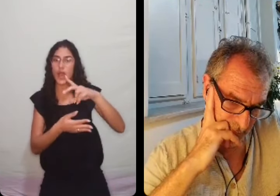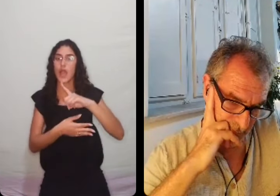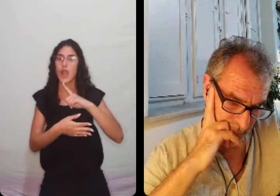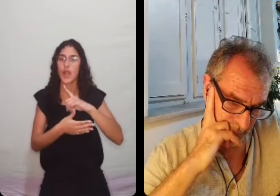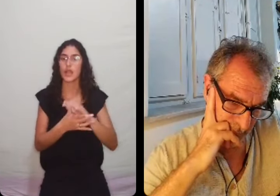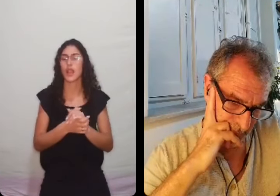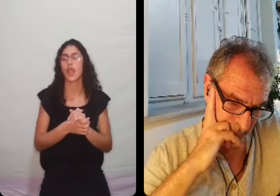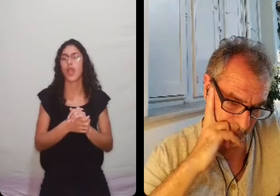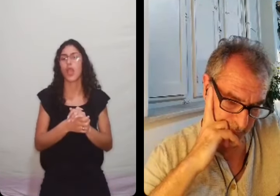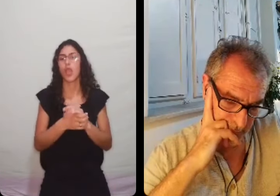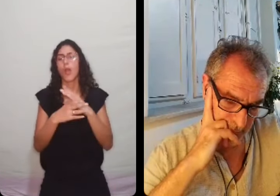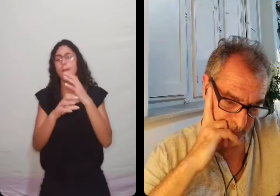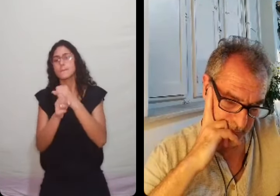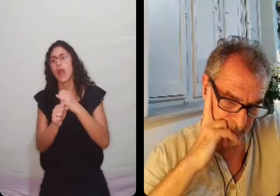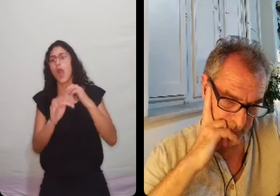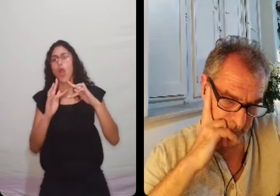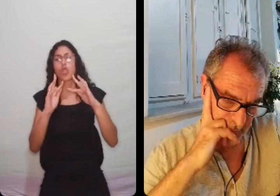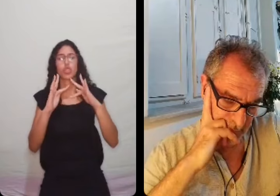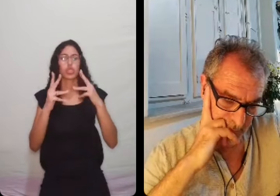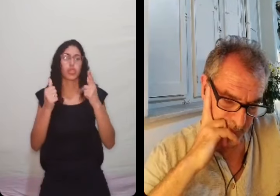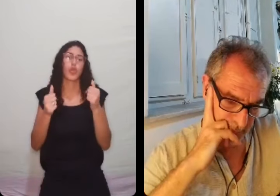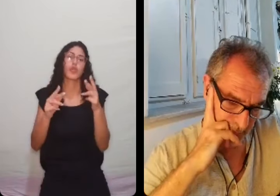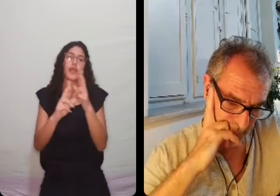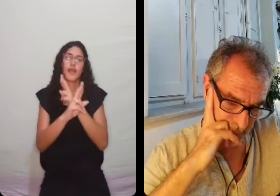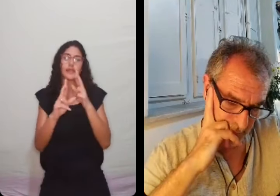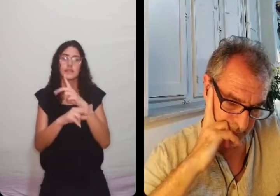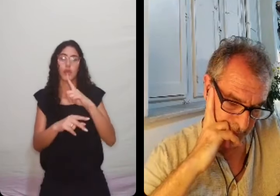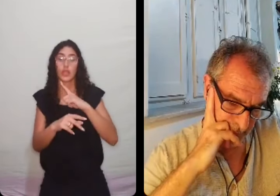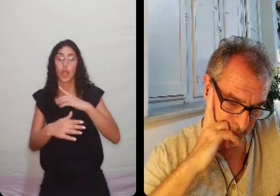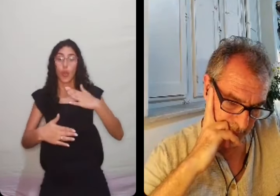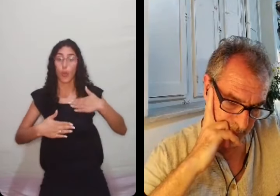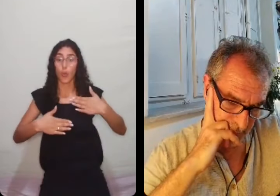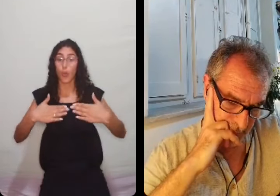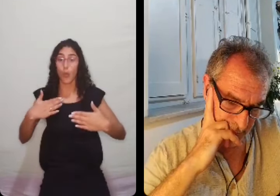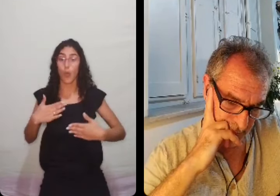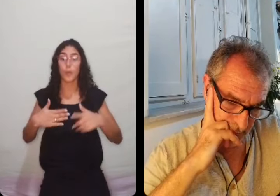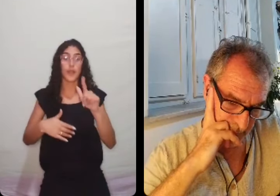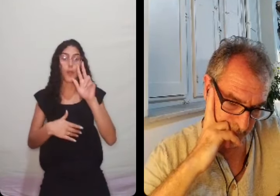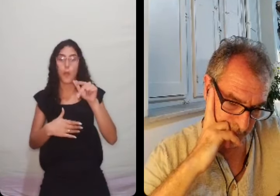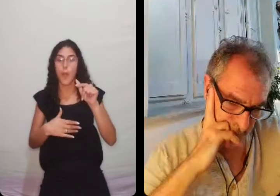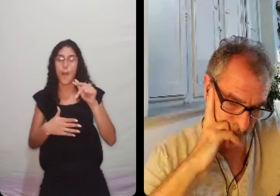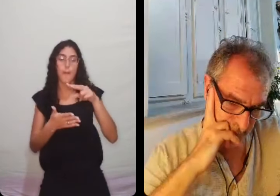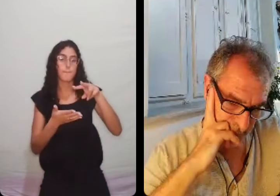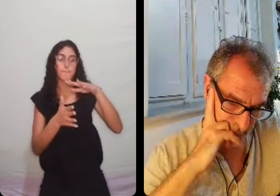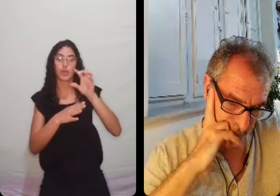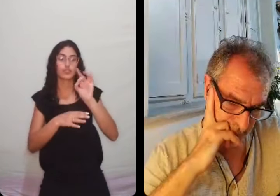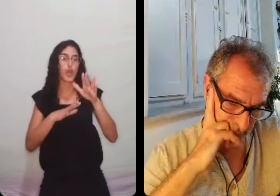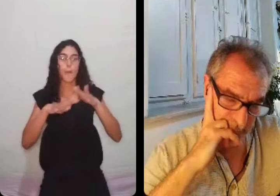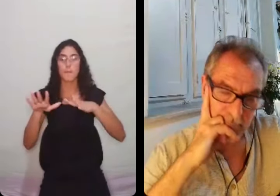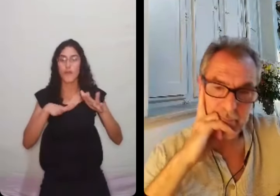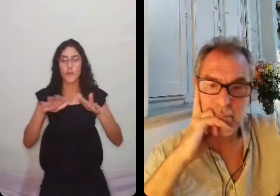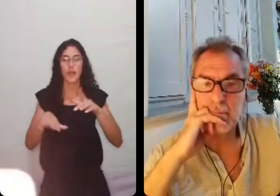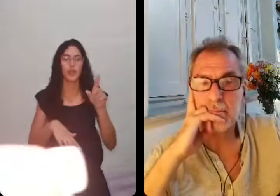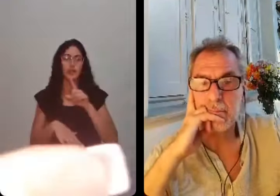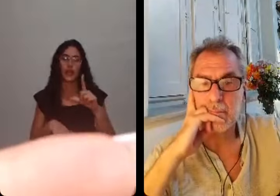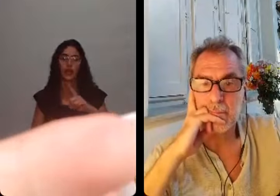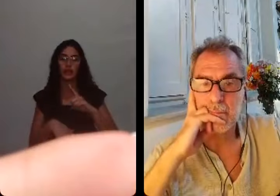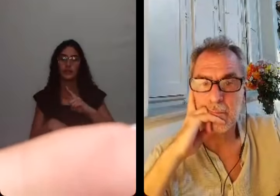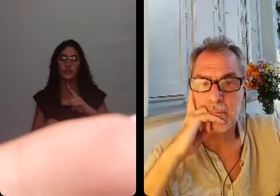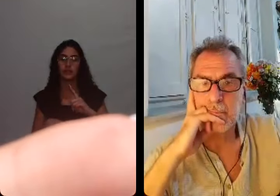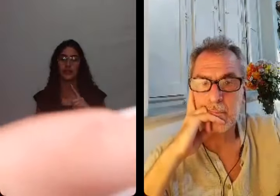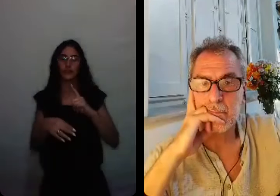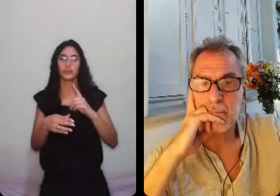toda uma relação de escuta do corpo. Não é o movimento pelo movimento. Lida muito com as sensorialidades.